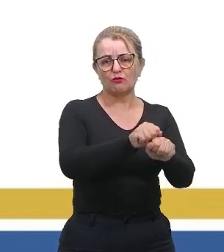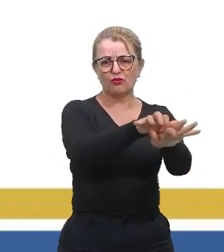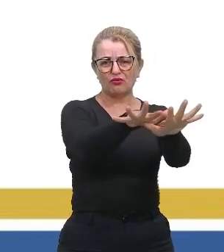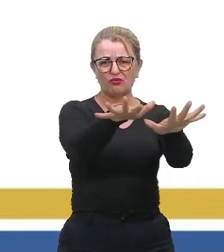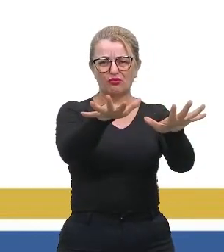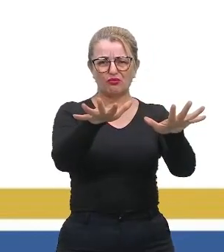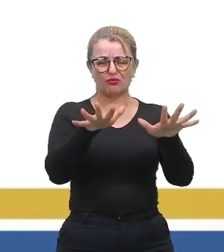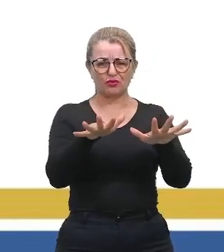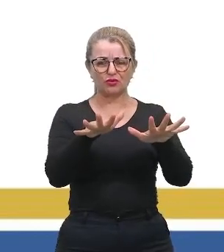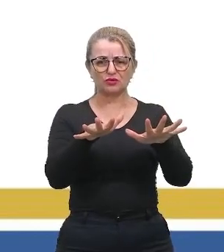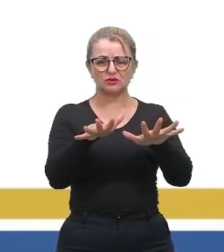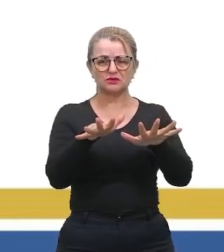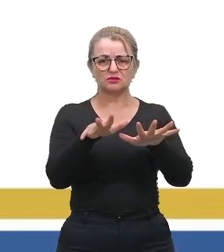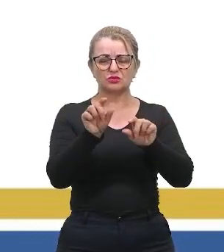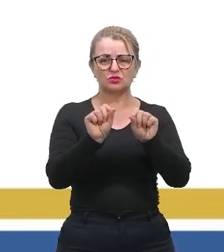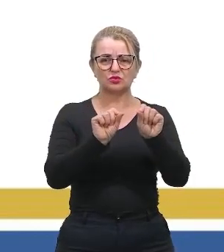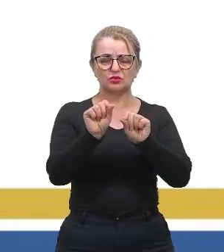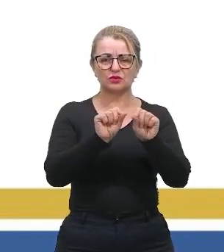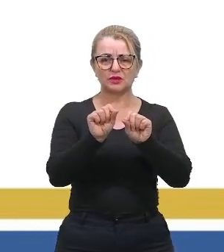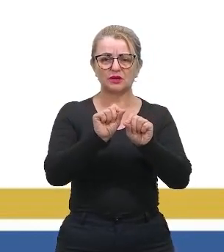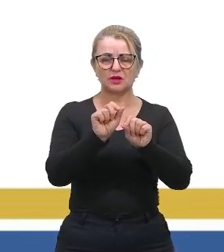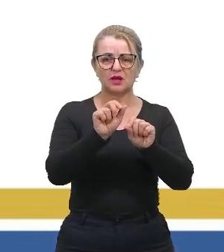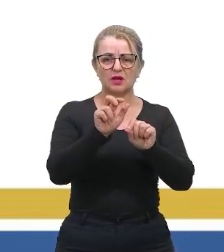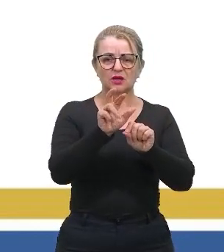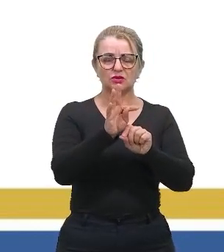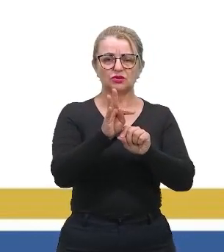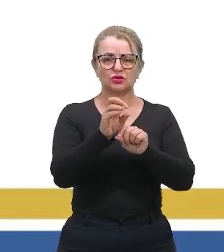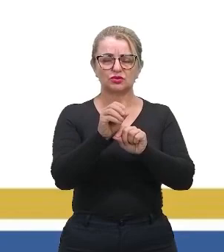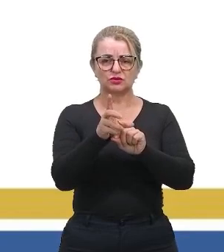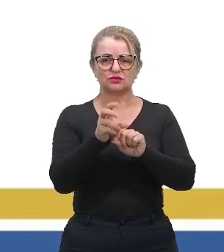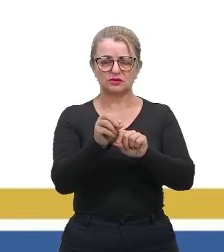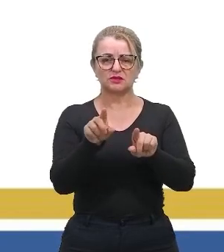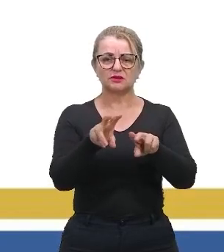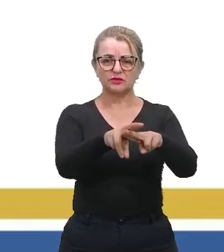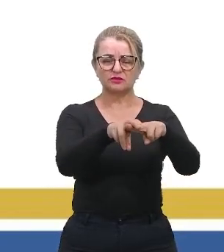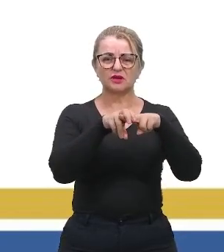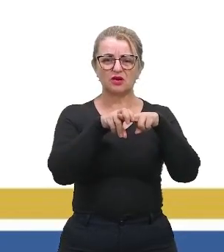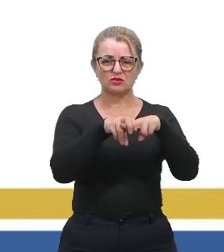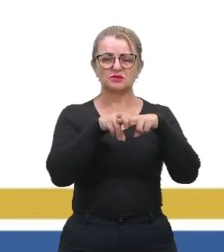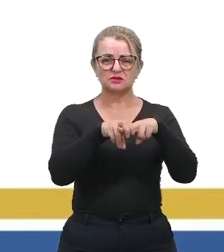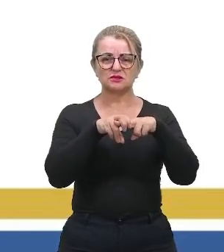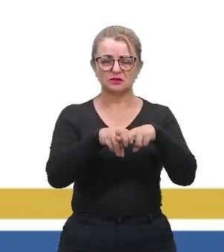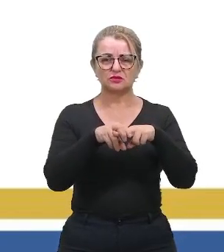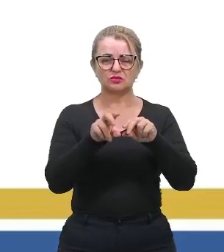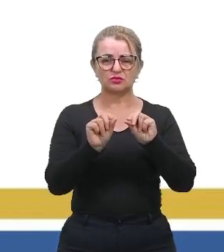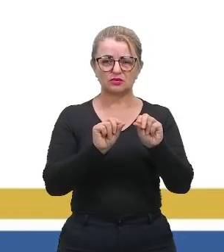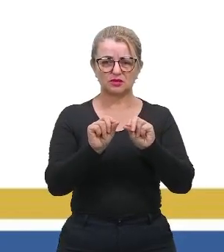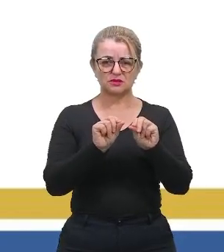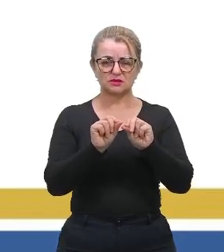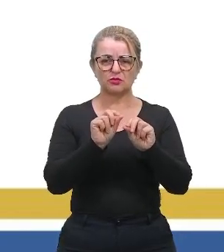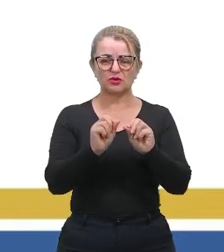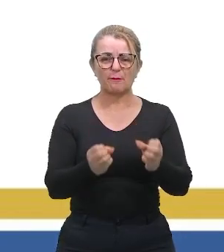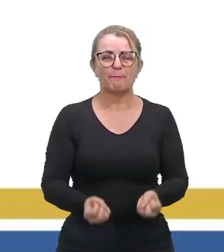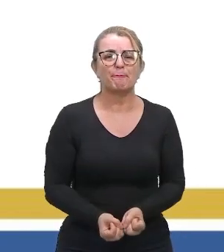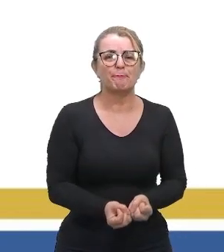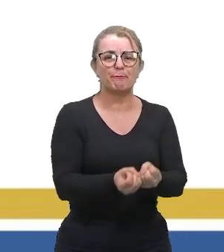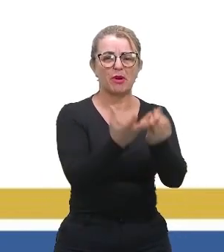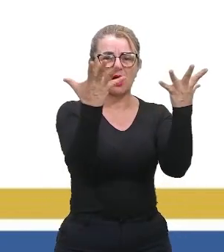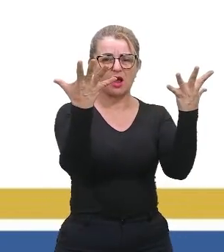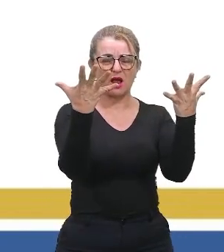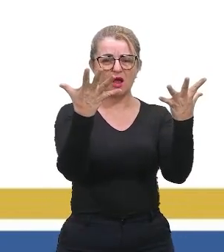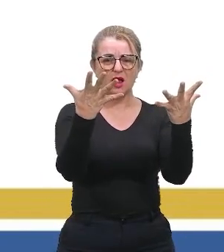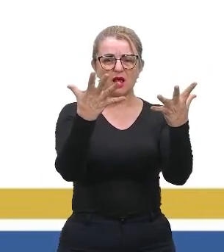substâncias tóxicas para o ambiente e causando acidentes por explosões, principalmente quando ocorre a incineração